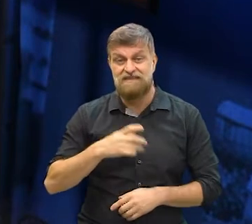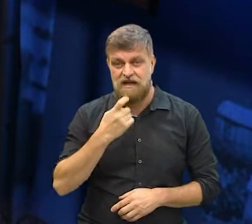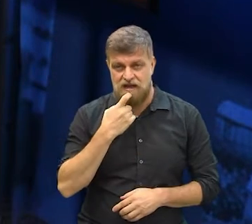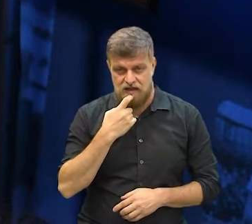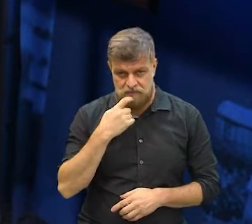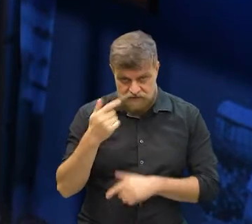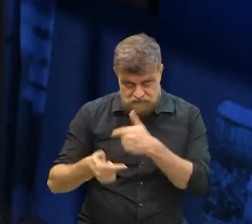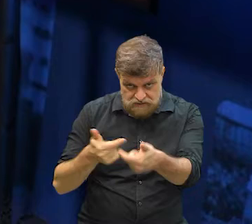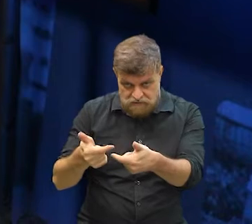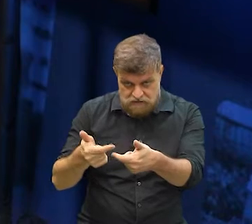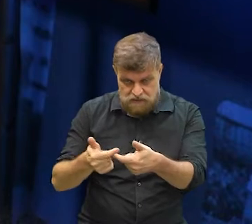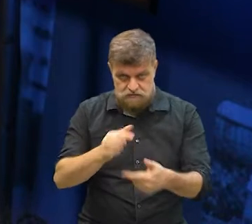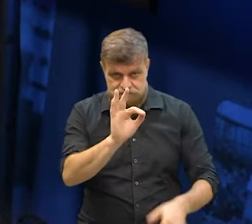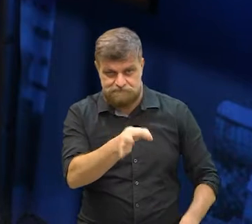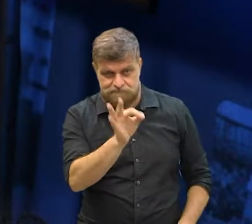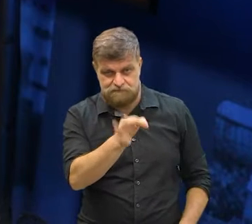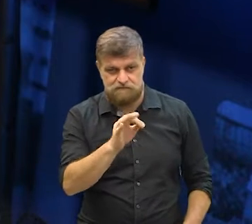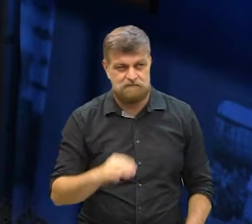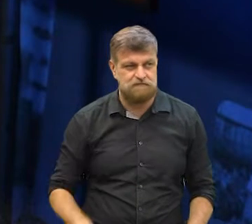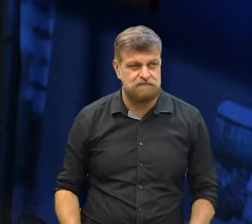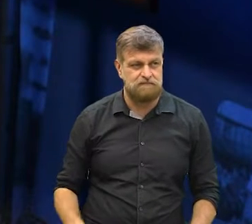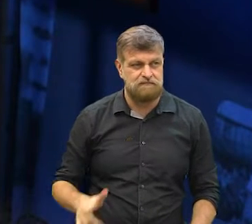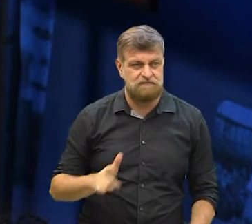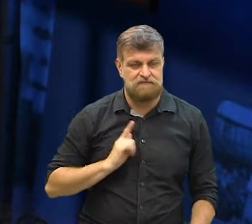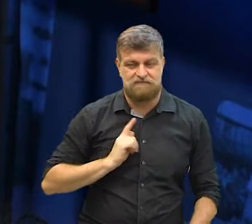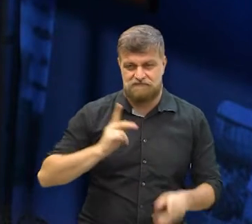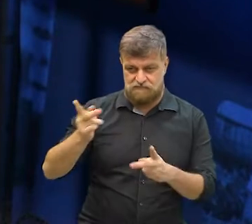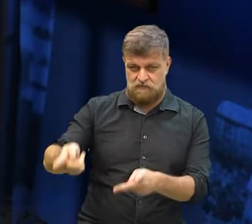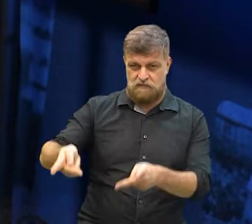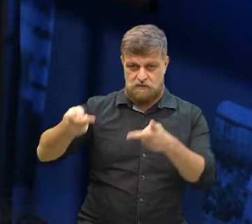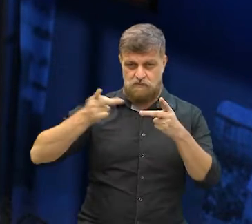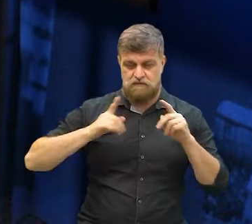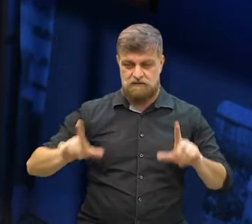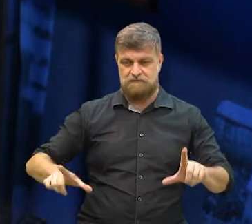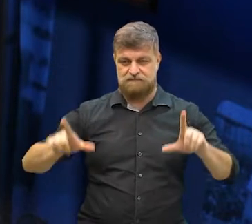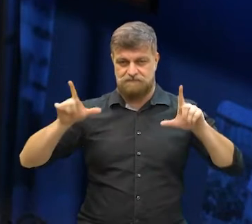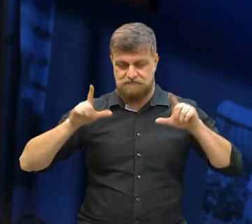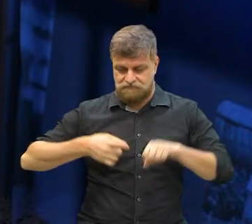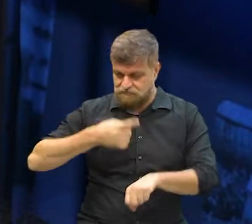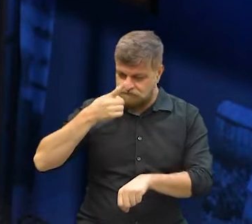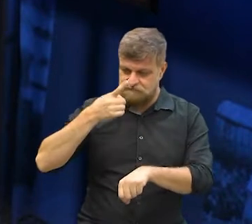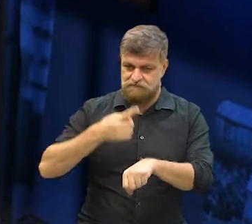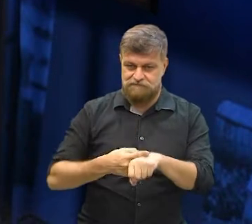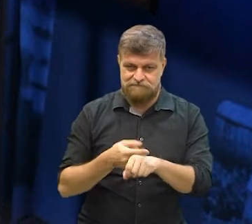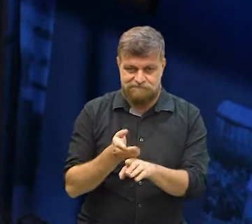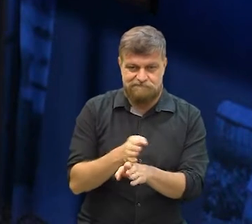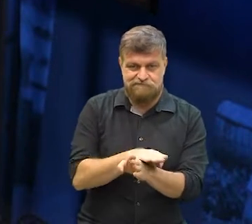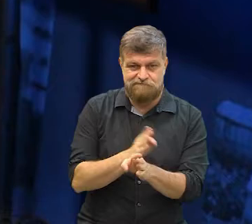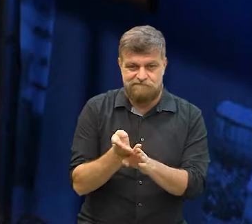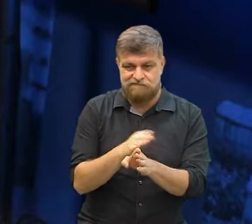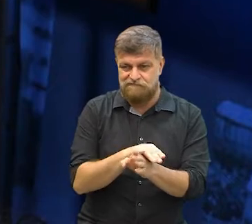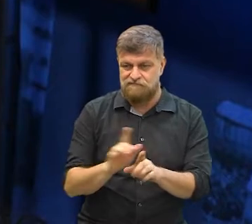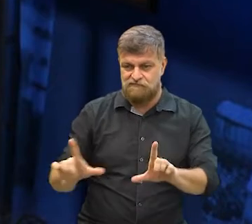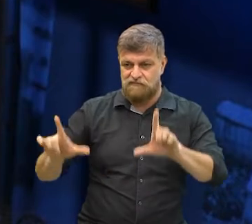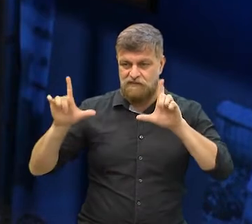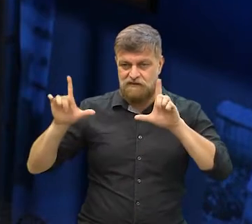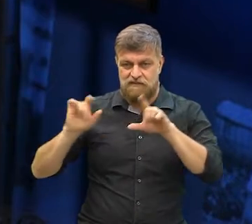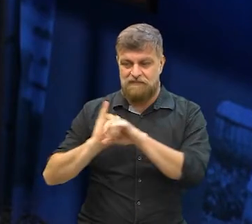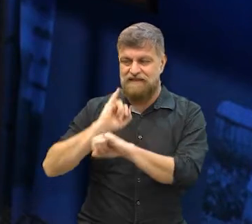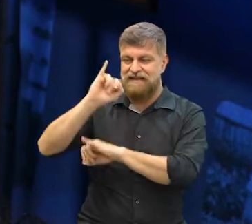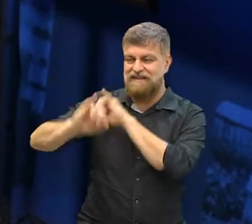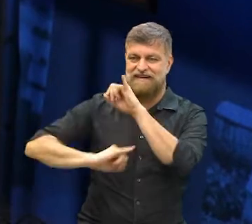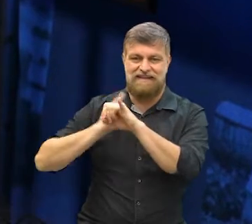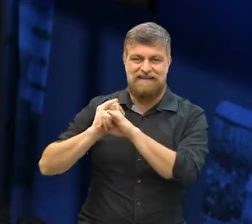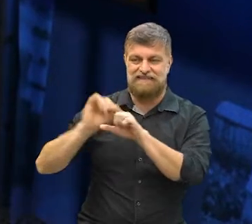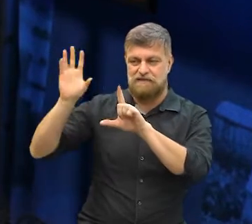Campinas mesmo? Em Campinas. Tá, então a gente deixa aqui o convite para você. A gente está nesse momento híbrido, né, de gravação